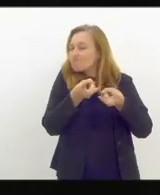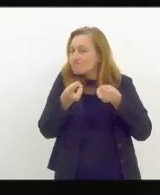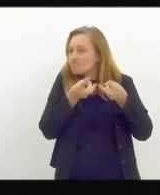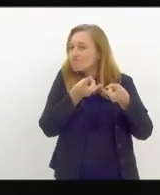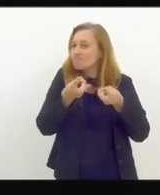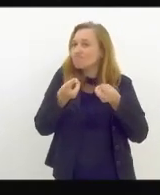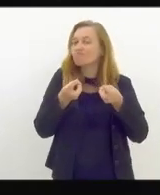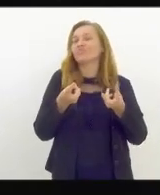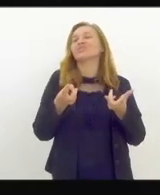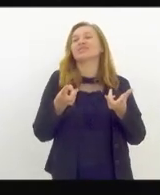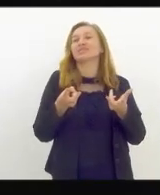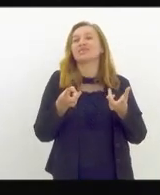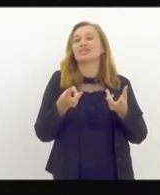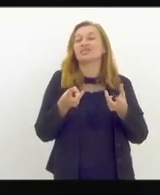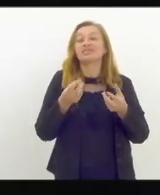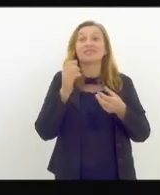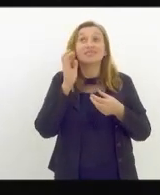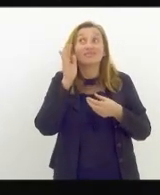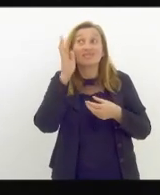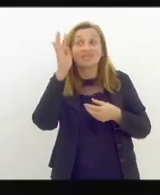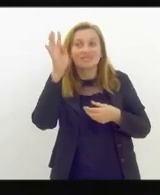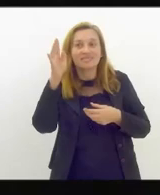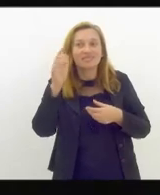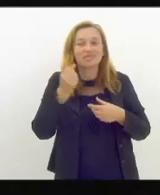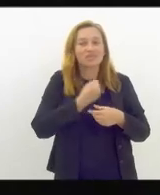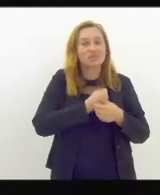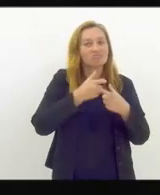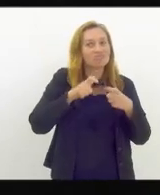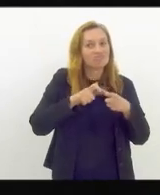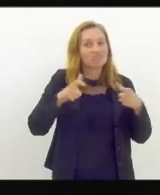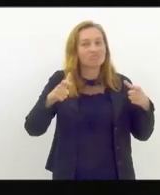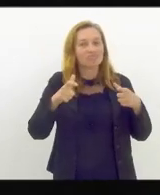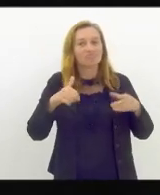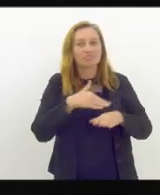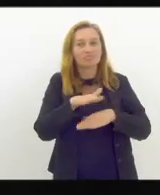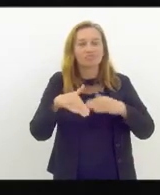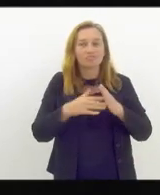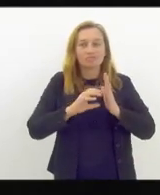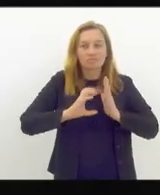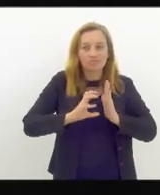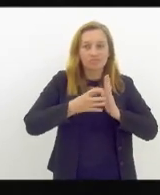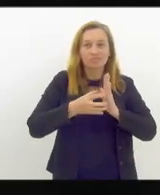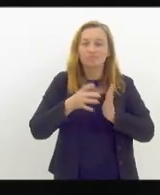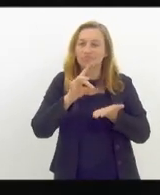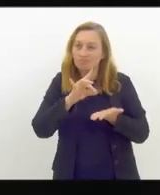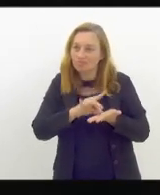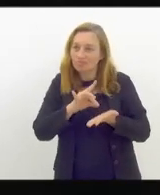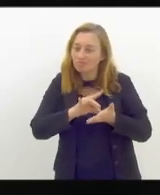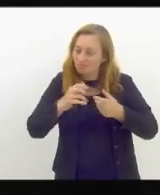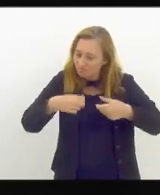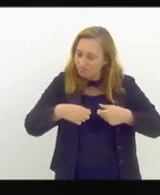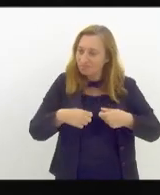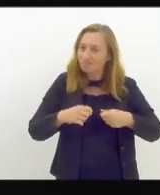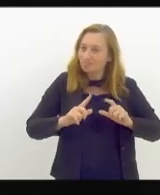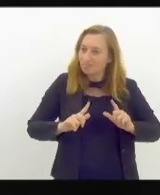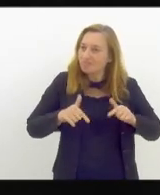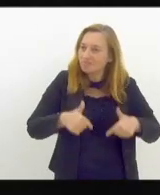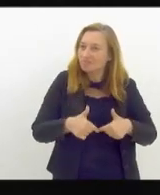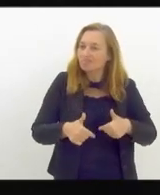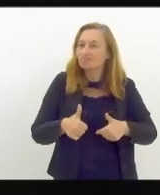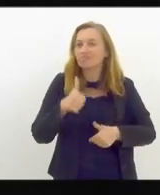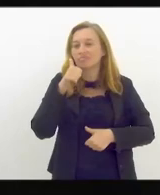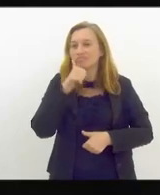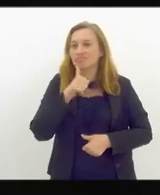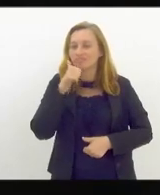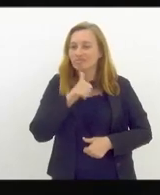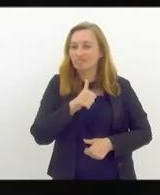fim do túnel, uma esperança de um aumento. Se todos os partidos realmente vestir a camisa pelas